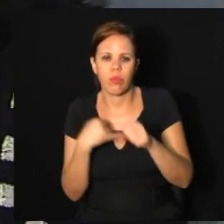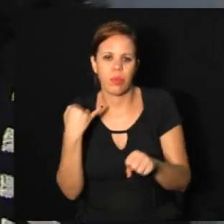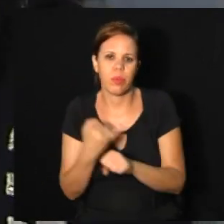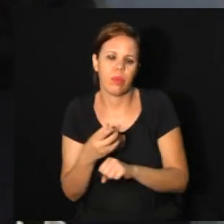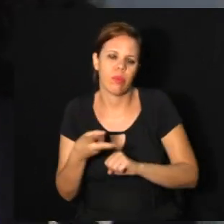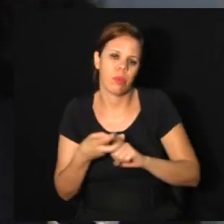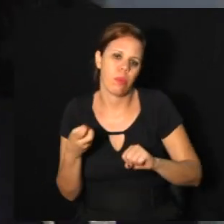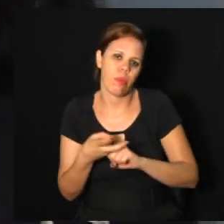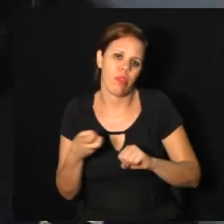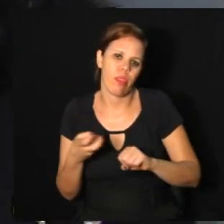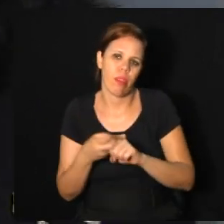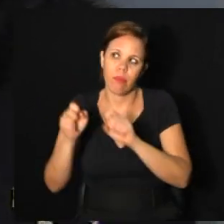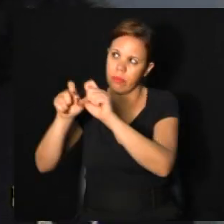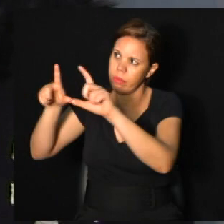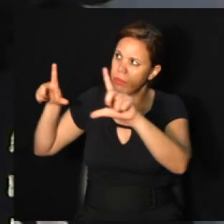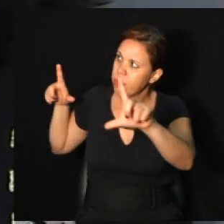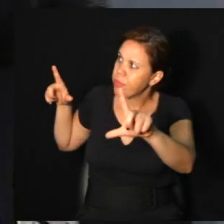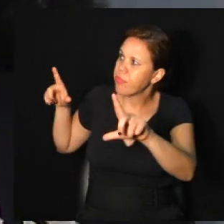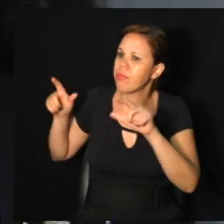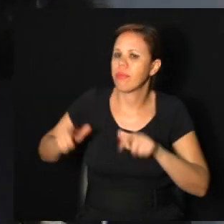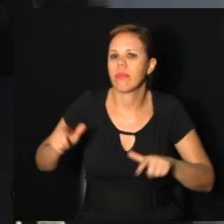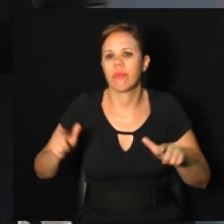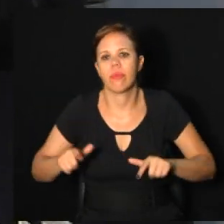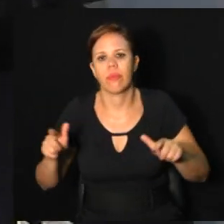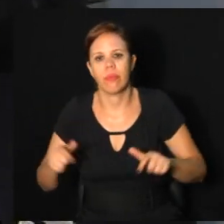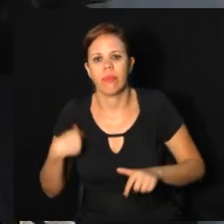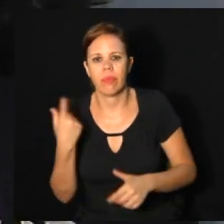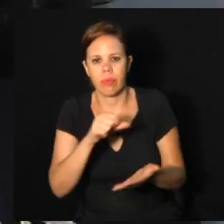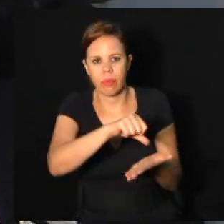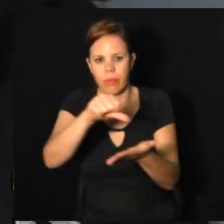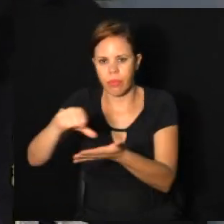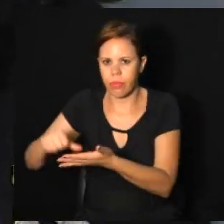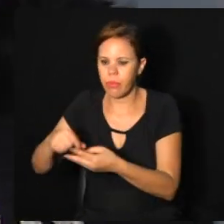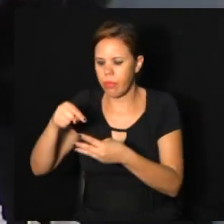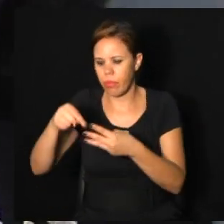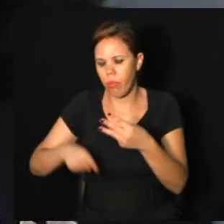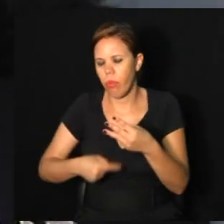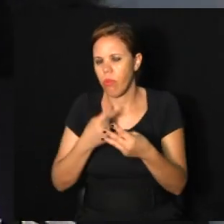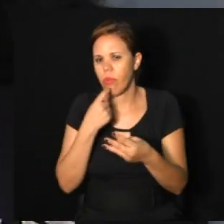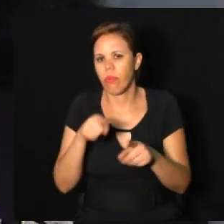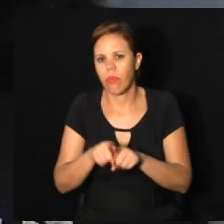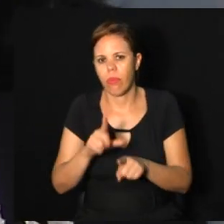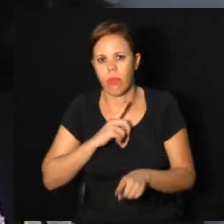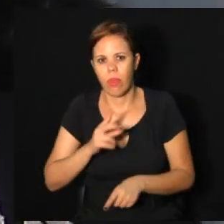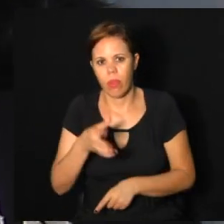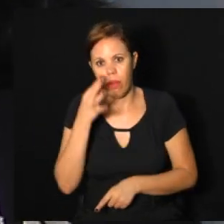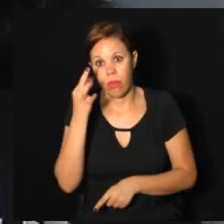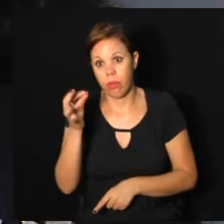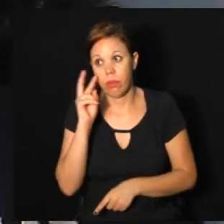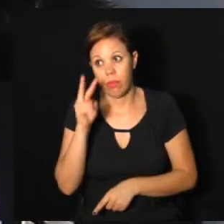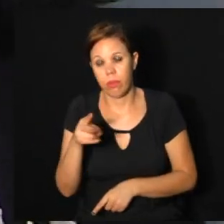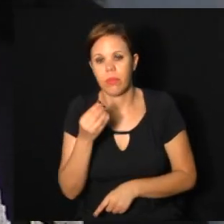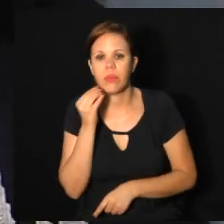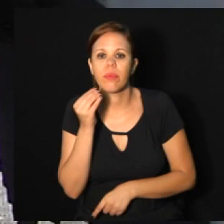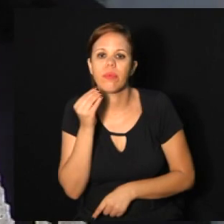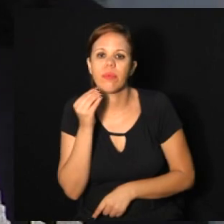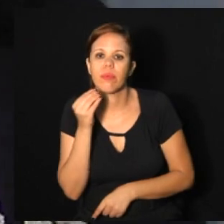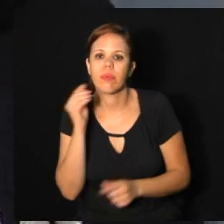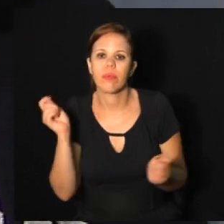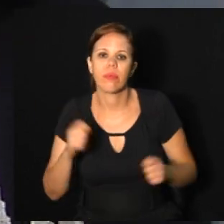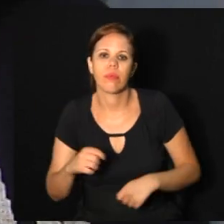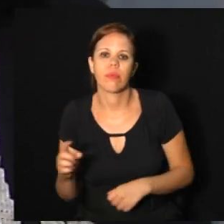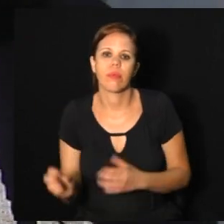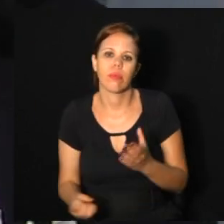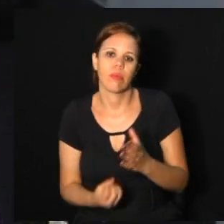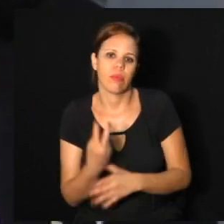aplicativos, nos murais físicos, né, nos nossos postos de atendimento e estar sempre atento a essas oportunidades, tá, que podem aparecer